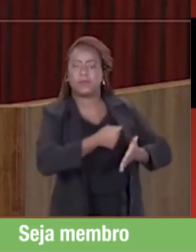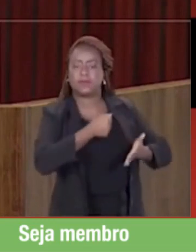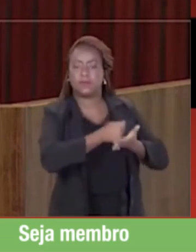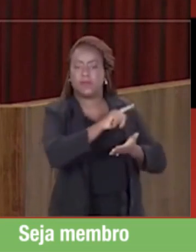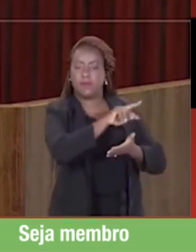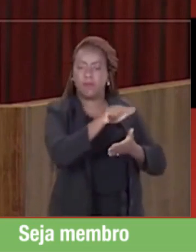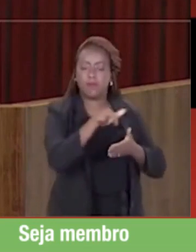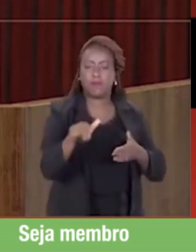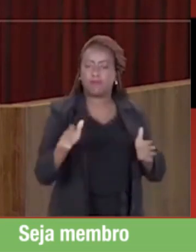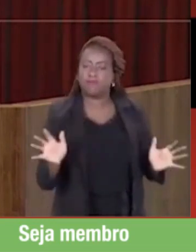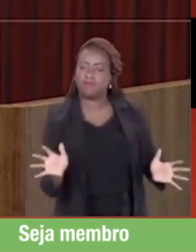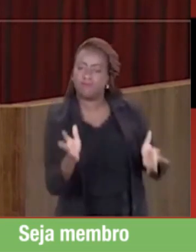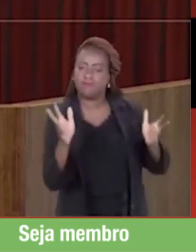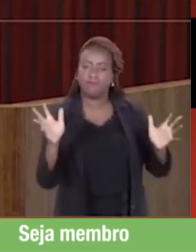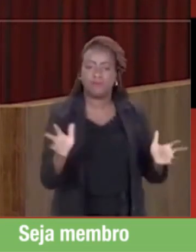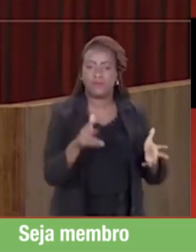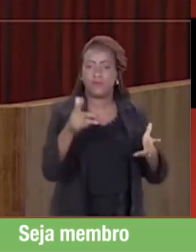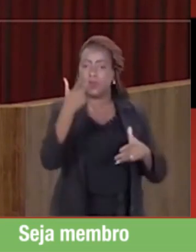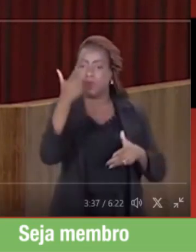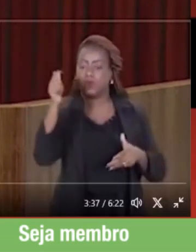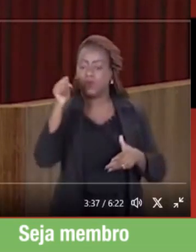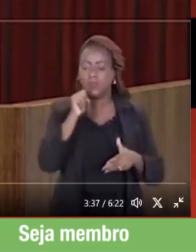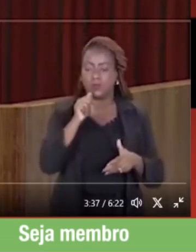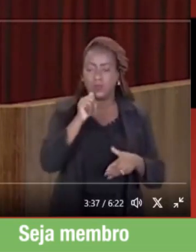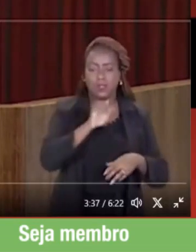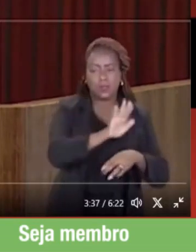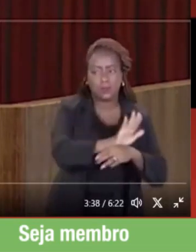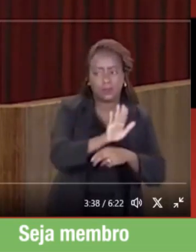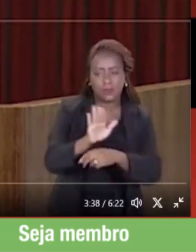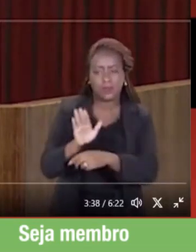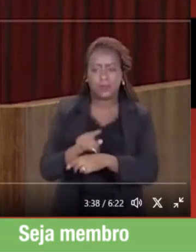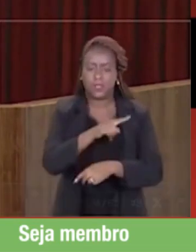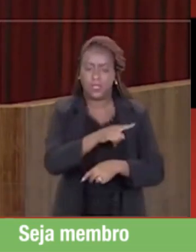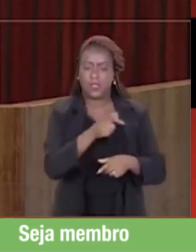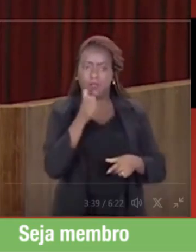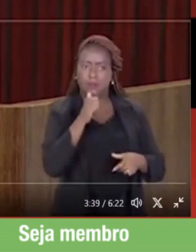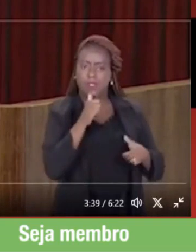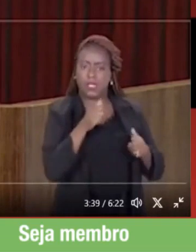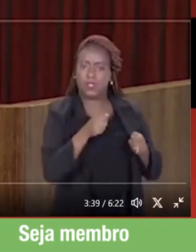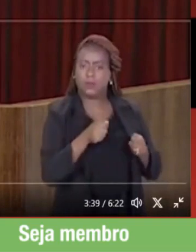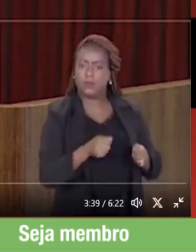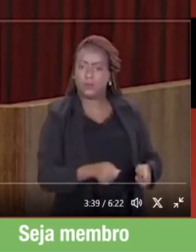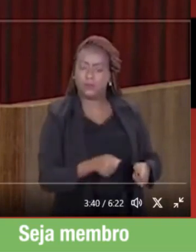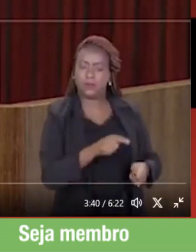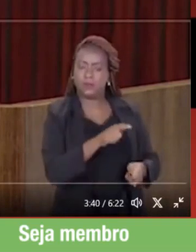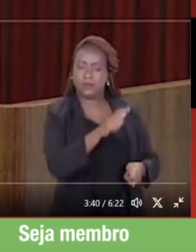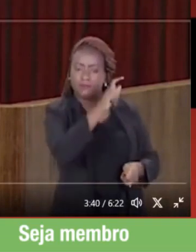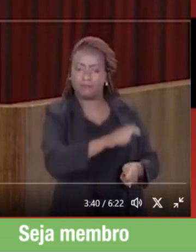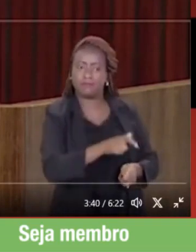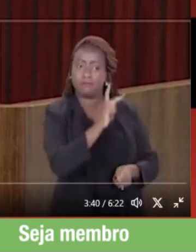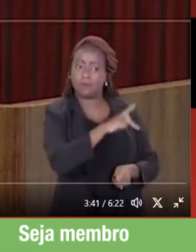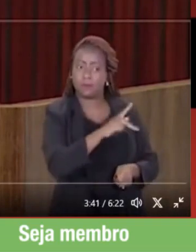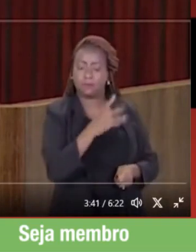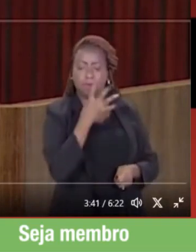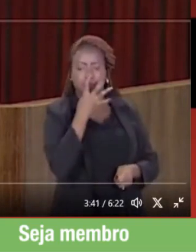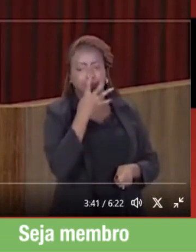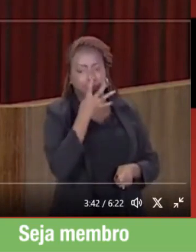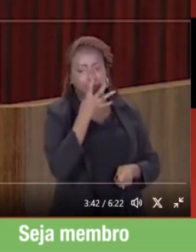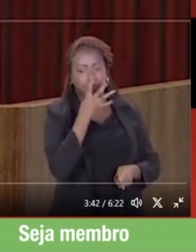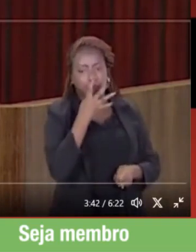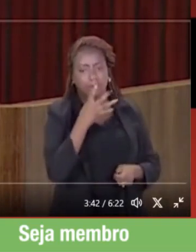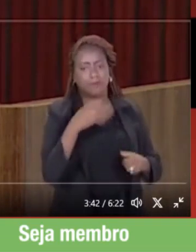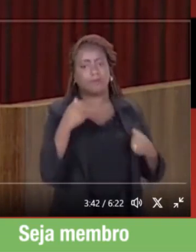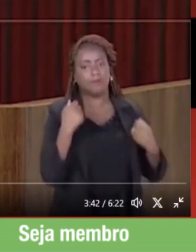os passos de muitas outras mulheres. A essa mulher de fibra, a essa professora impressionante, é de se